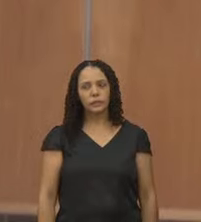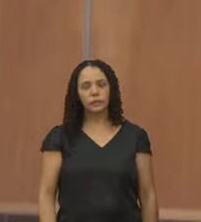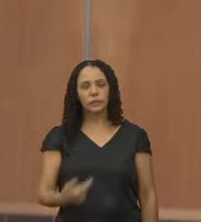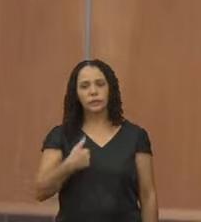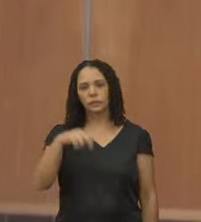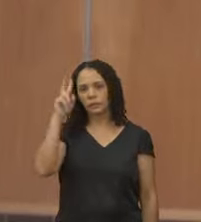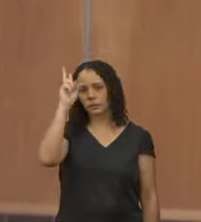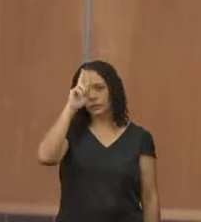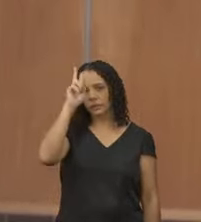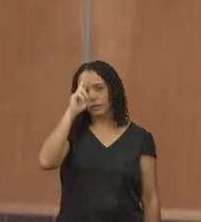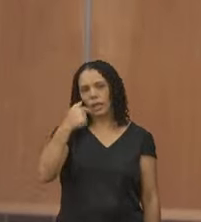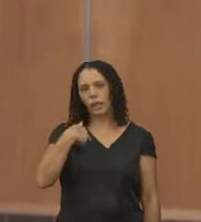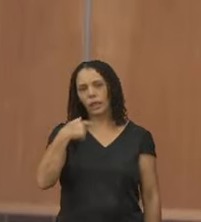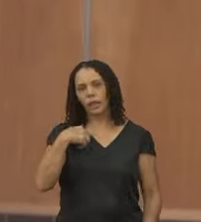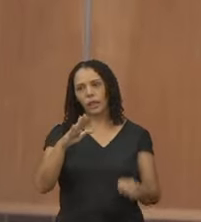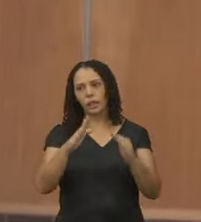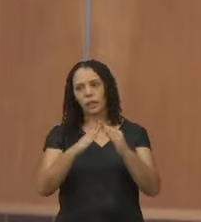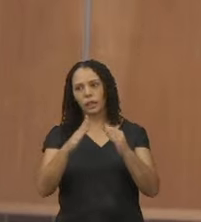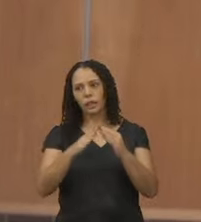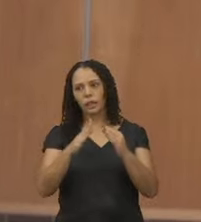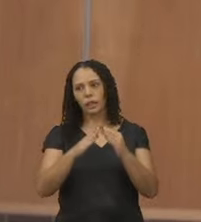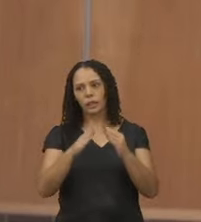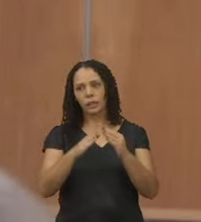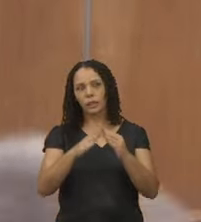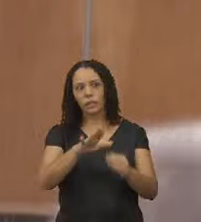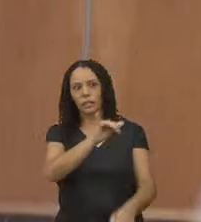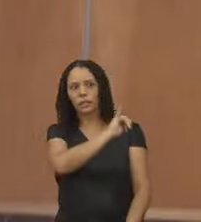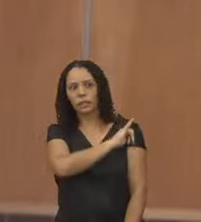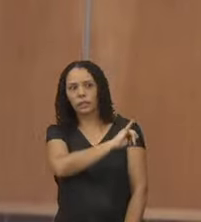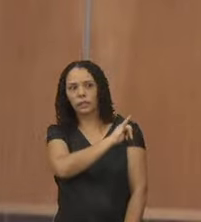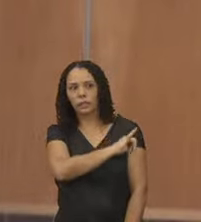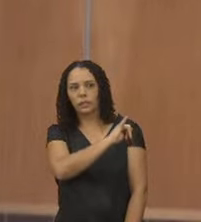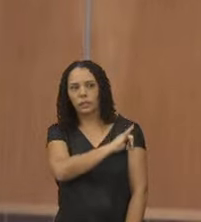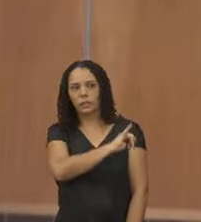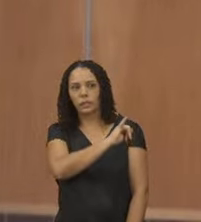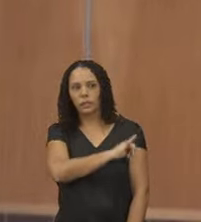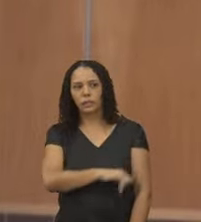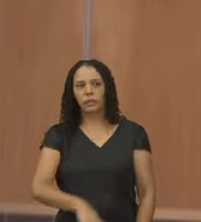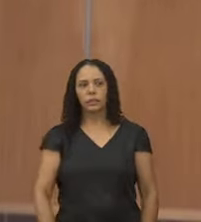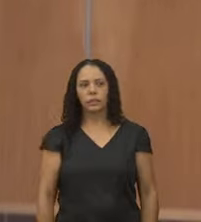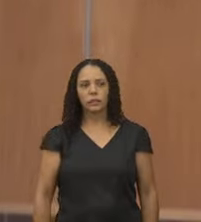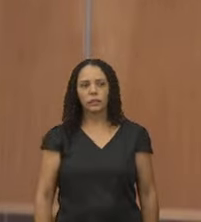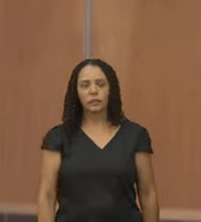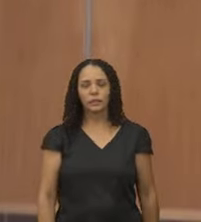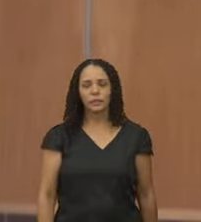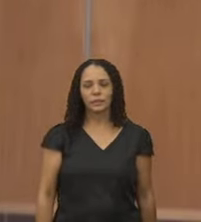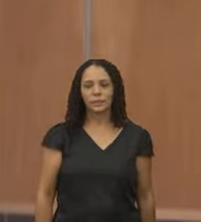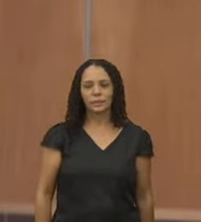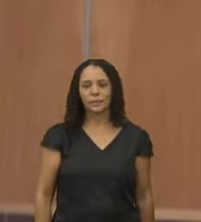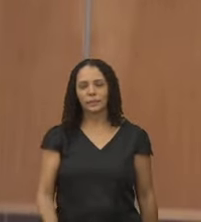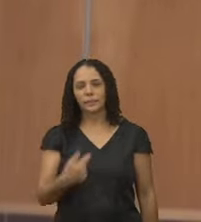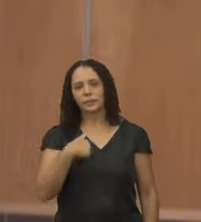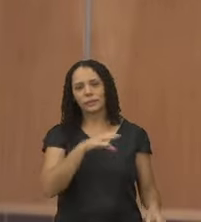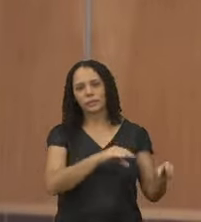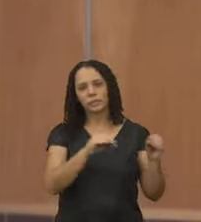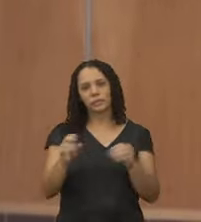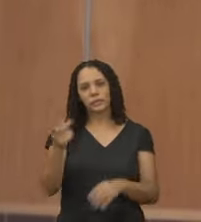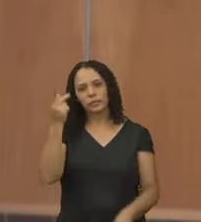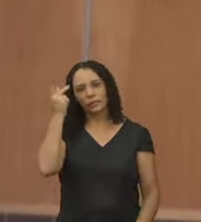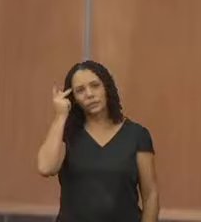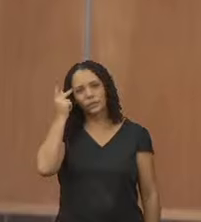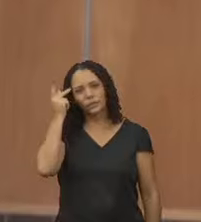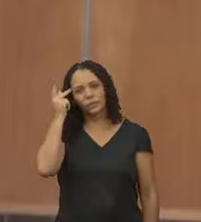Rio e trabalhei em Aras. E quando eu vim para o estado de São Paulo, ô Valmir, eu carreguei comigo